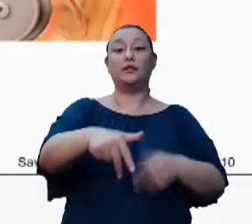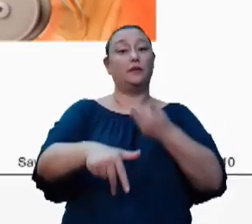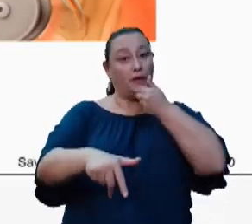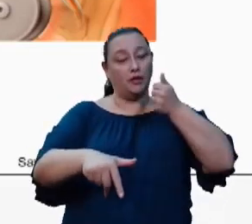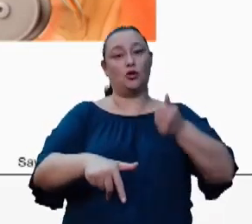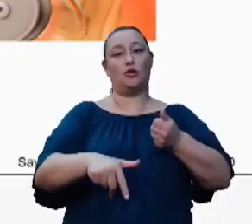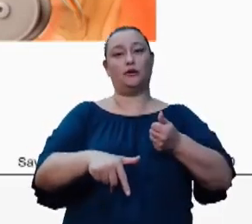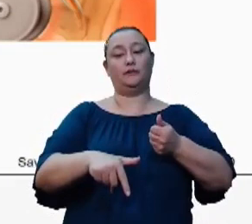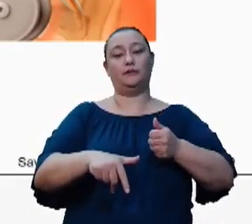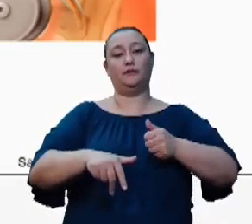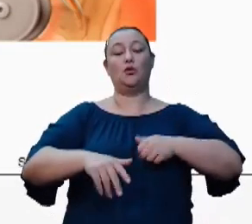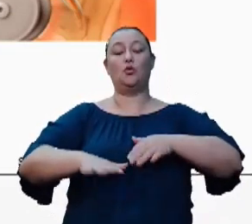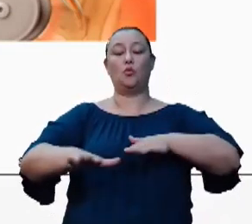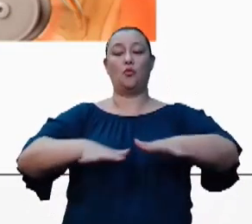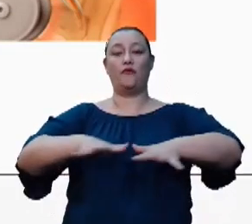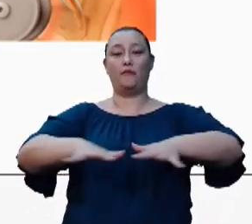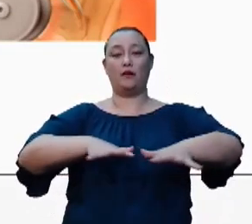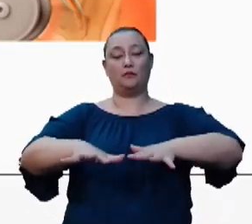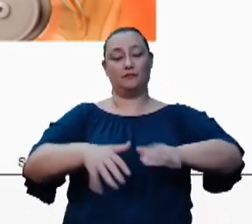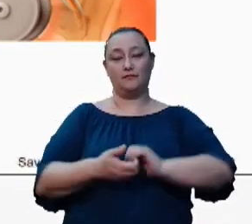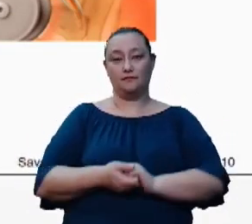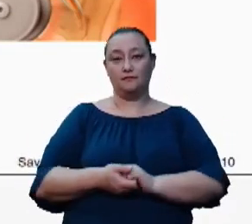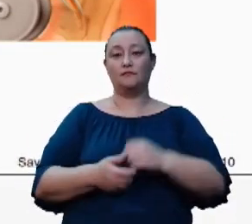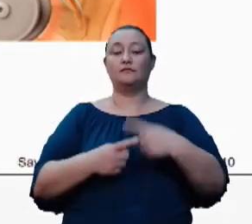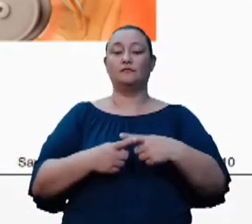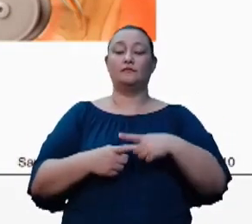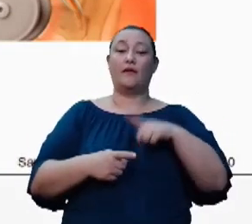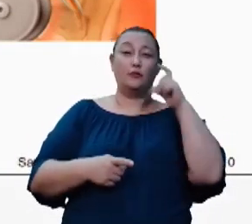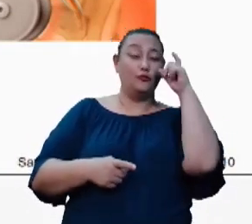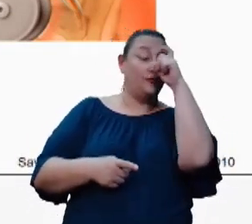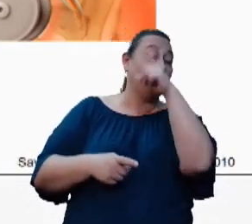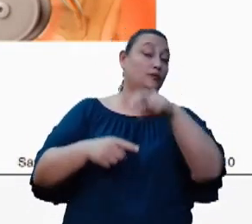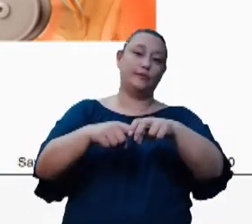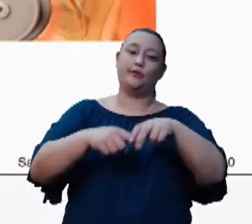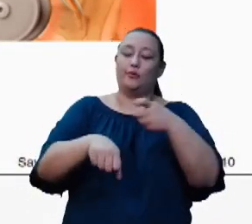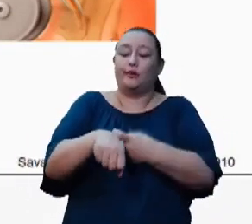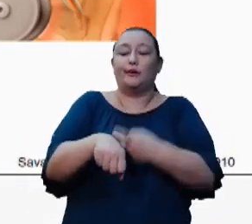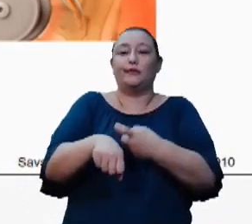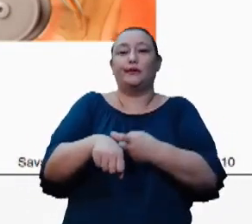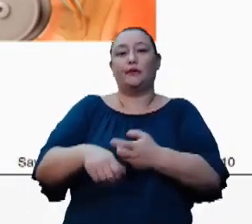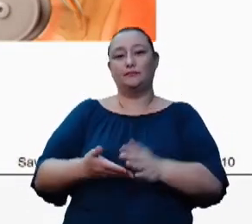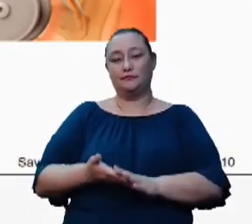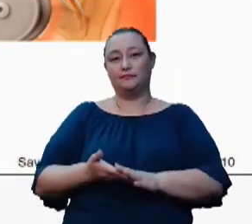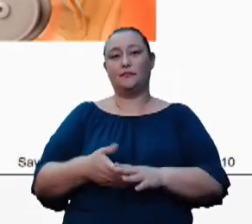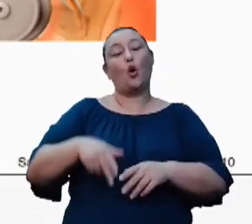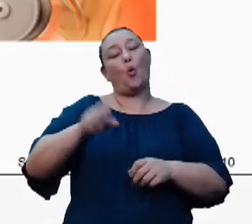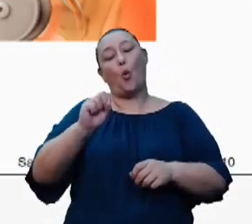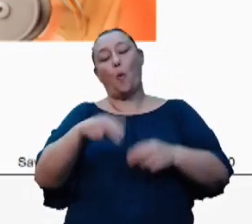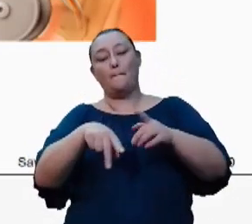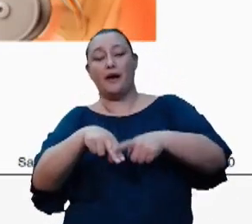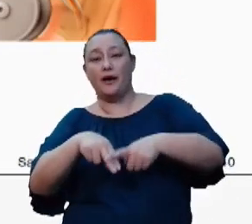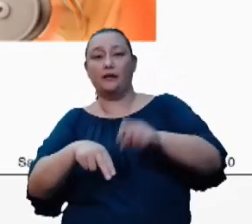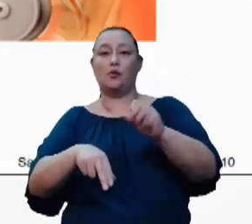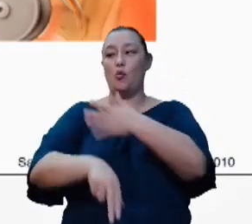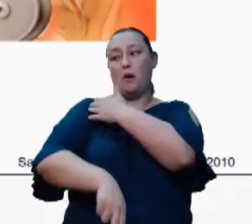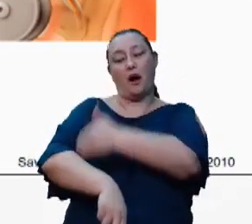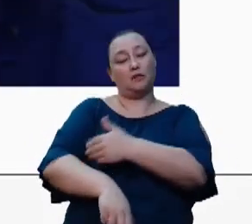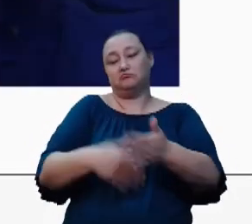da mobilidade e que estão sendo dificultadas por causa da espasticidade.